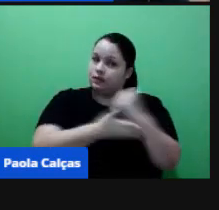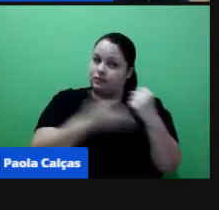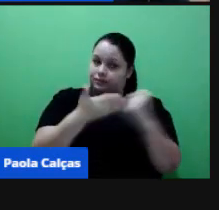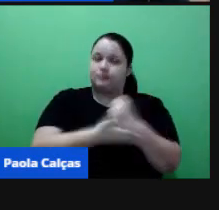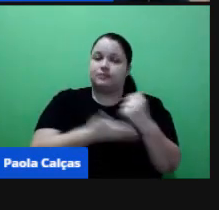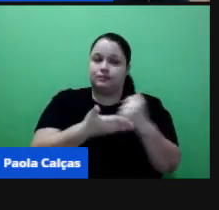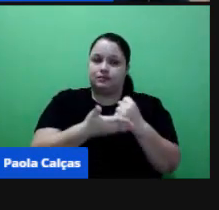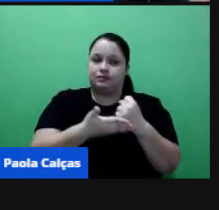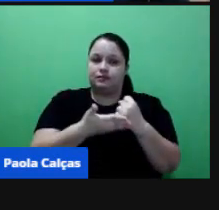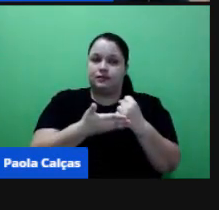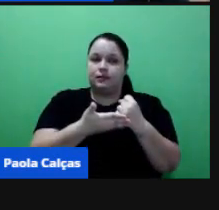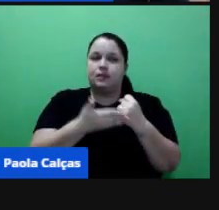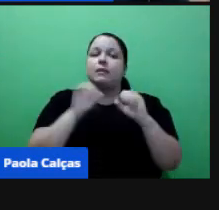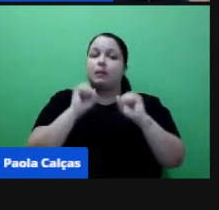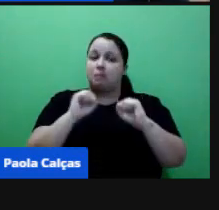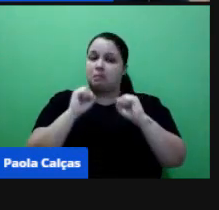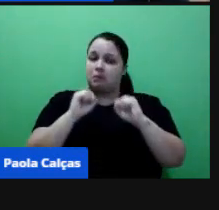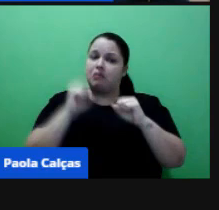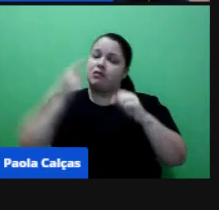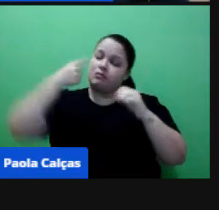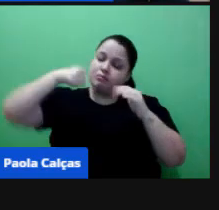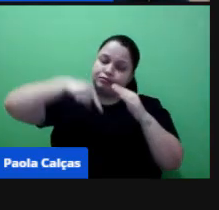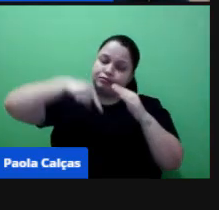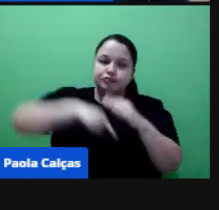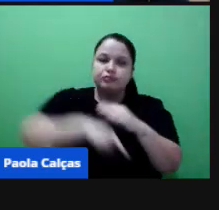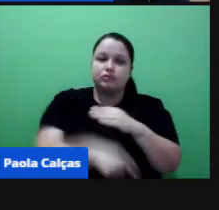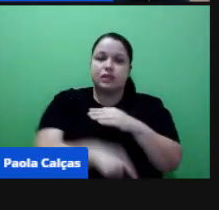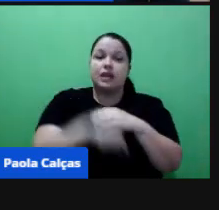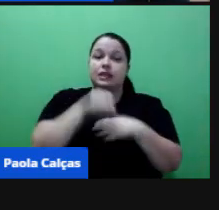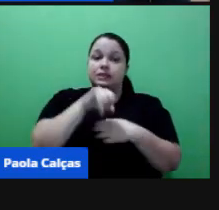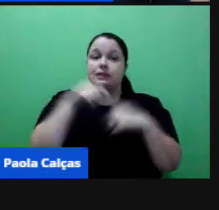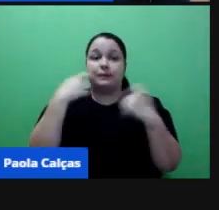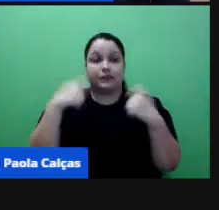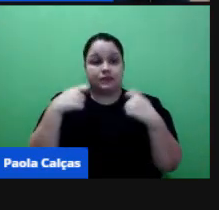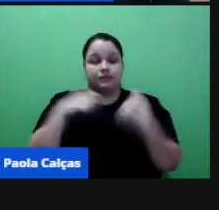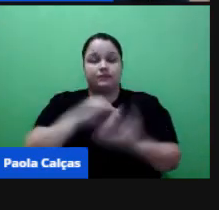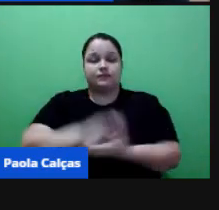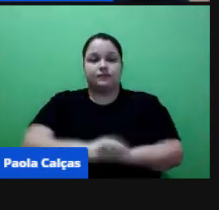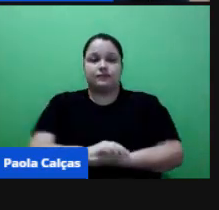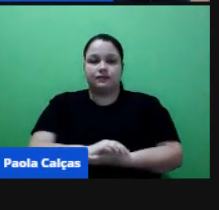não impede de aprofundar caso haja necessidade.